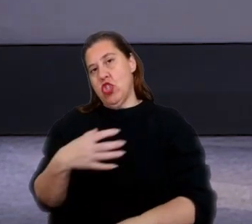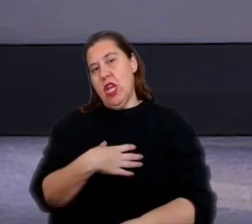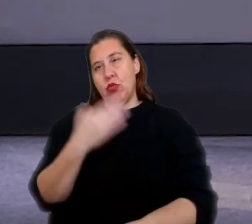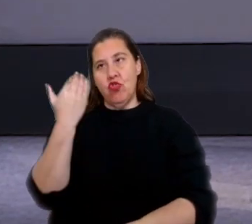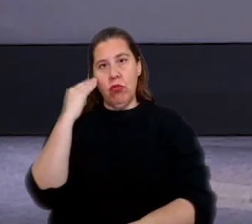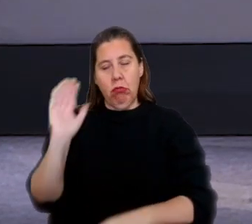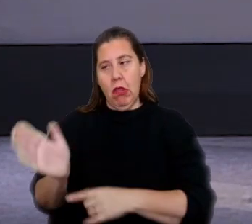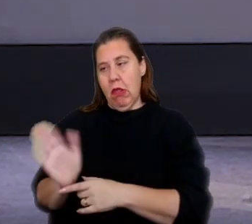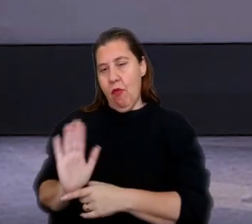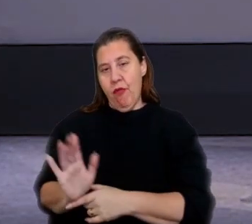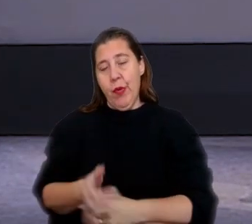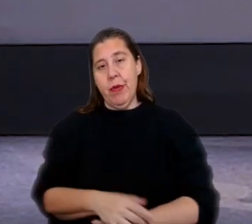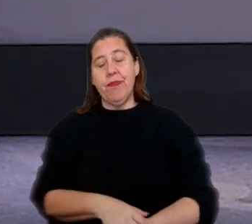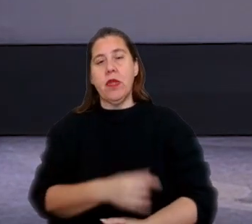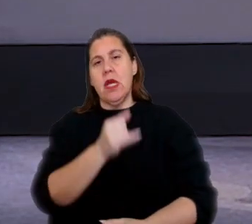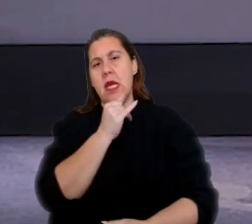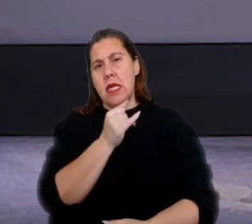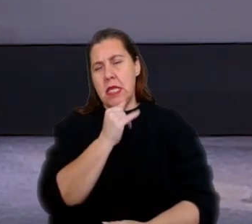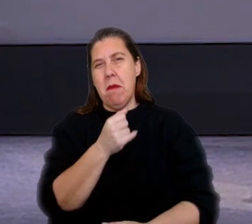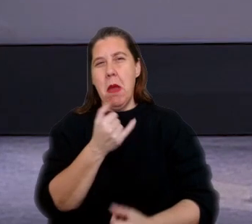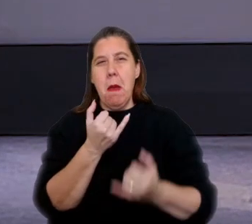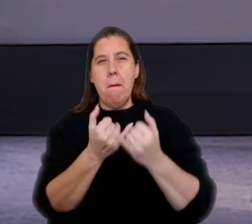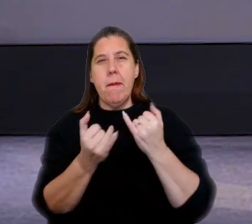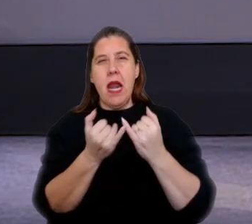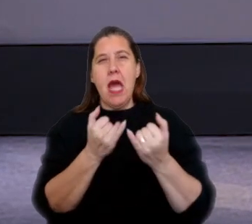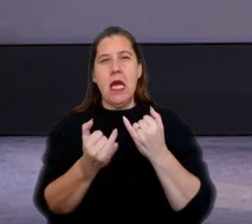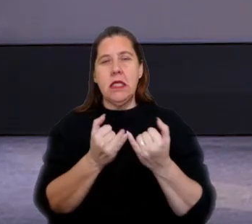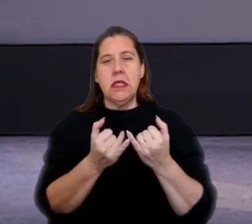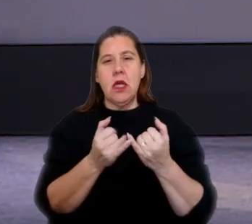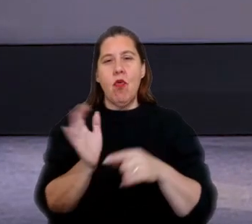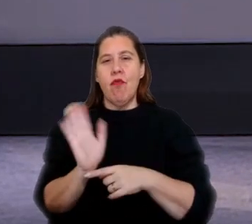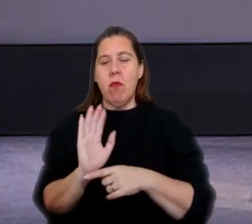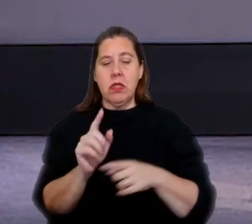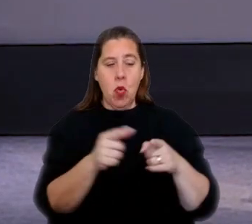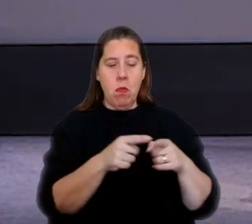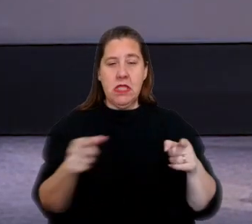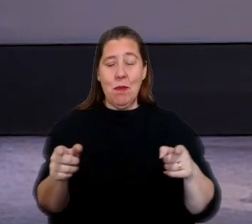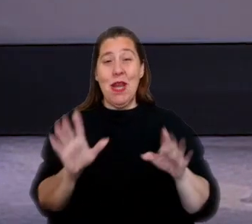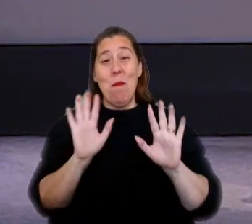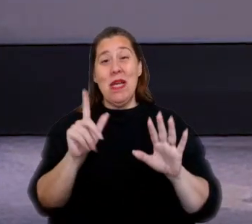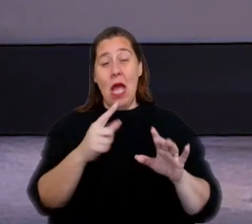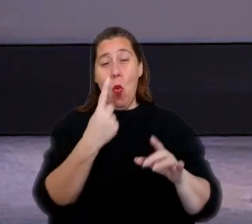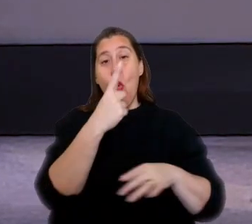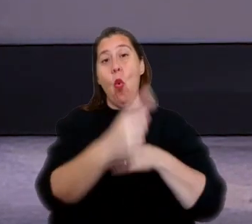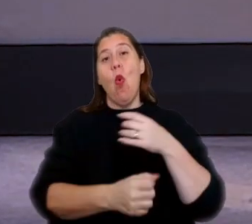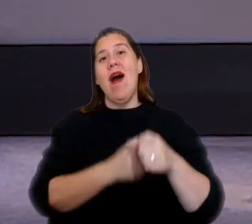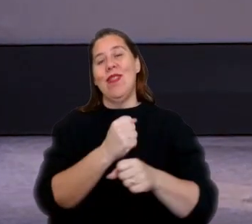acho que é uma opção narrativa. A gente vê, por exemplo, o filme parece que se passa em uma semana, mas na verdade é um ano, né? Ele começa